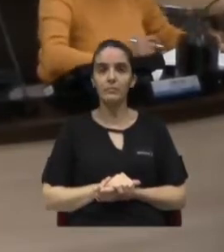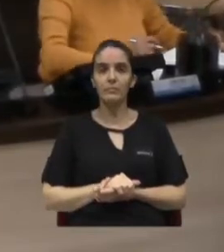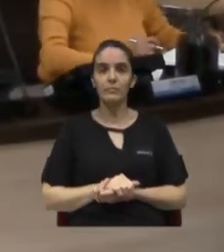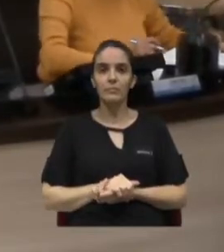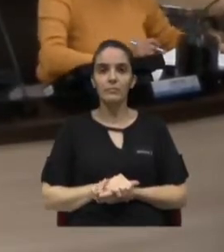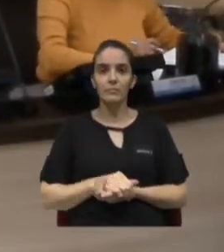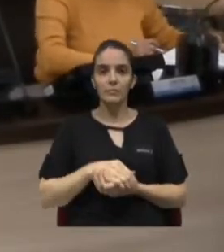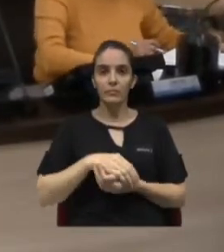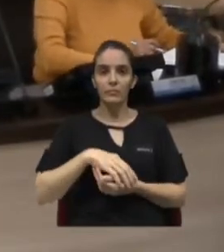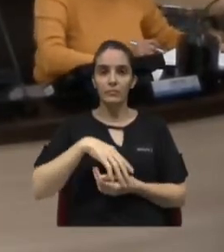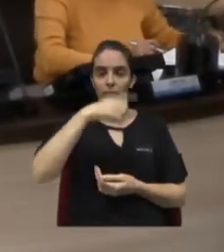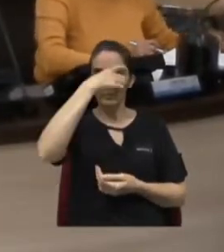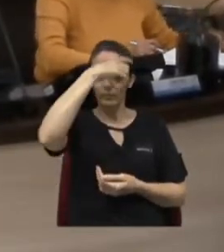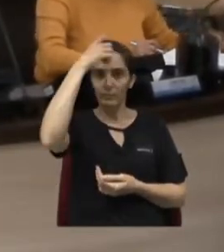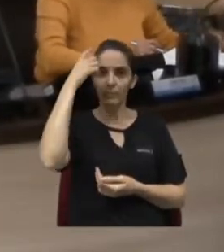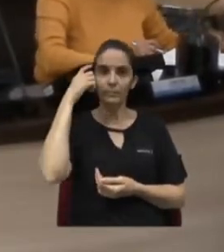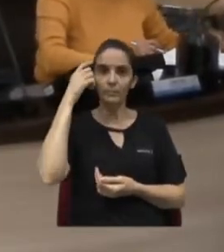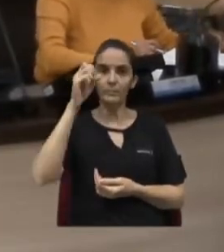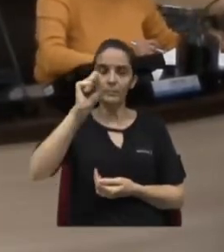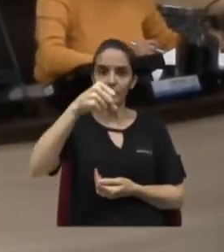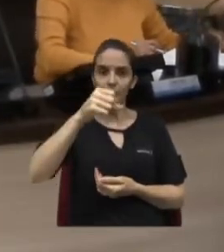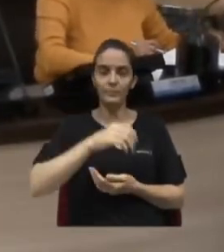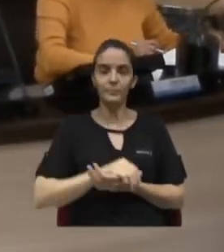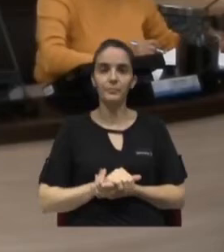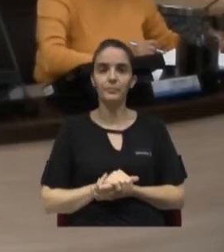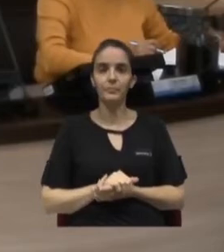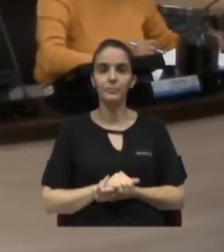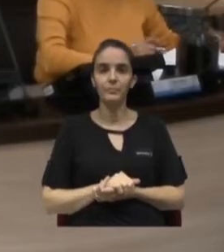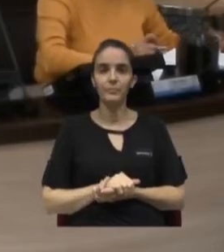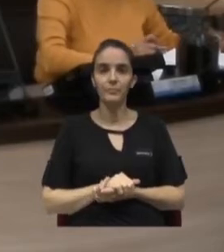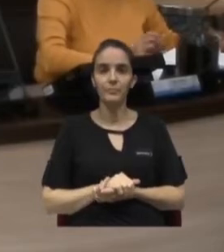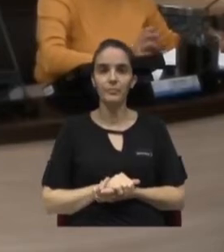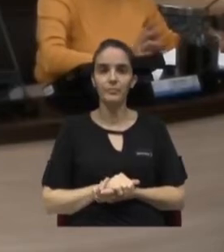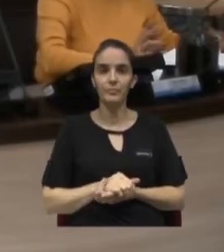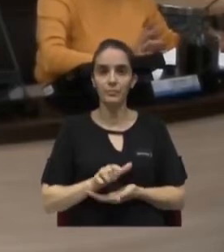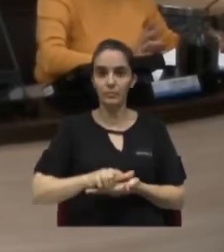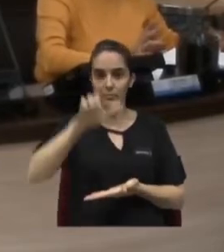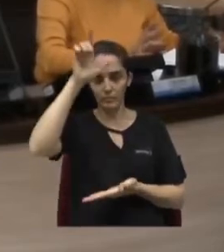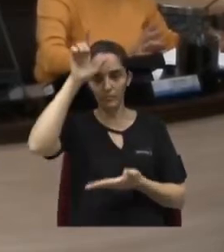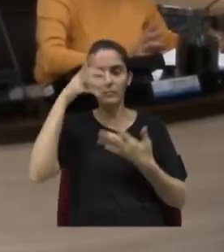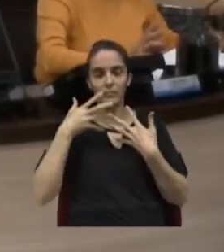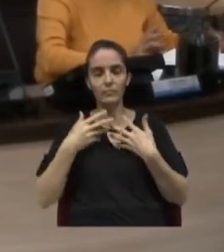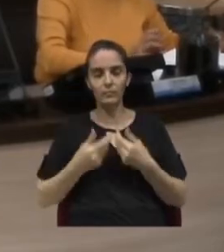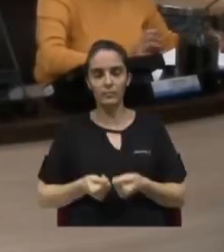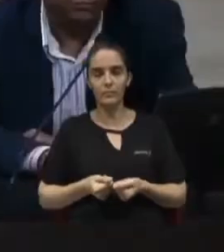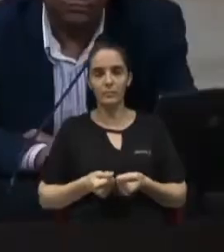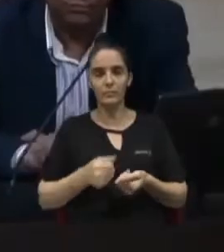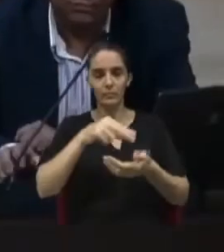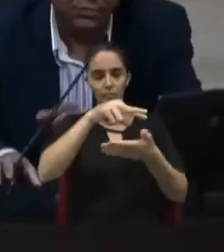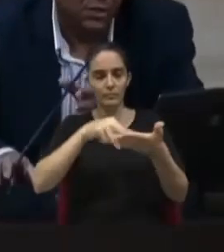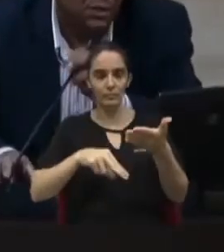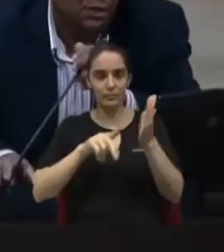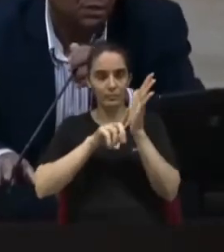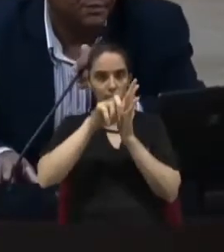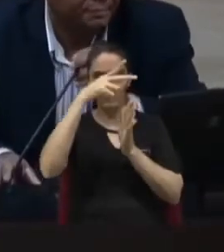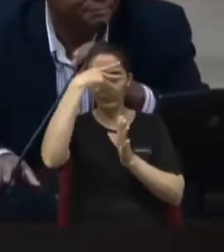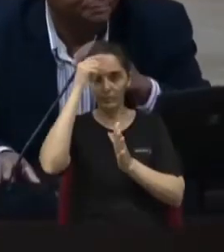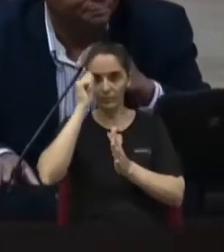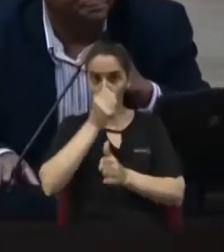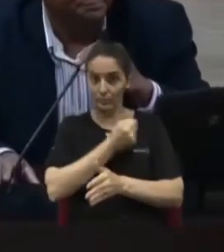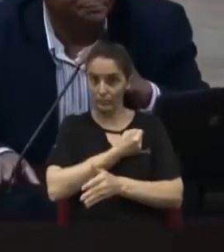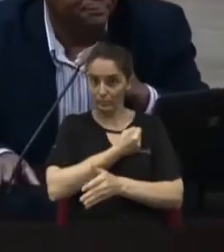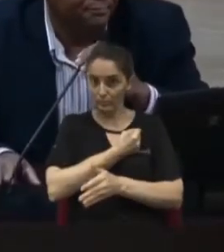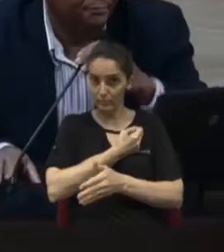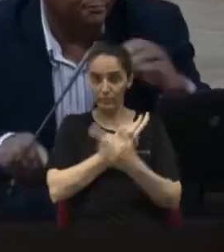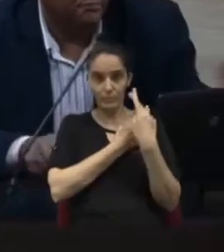Vereador Marcos Xavier. Sim, presidente. Com a anuência dos líderes, vamos passar para a leitura dos requerimentos. Apenas o número,